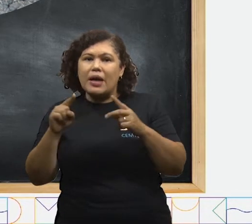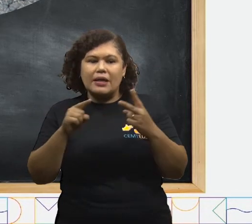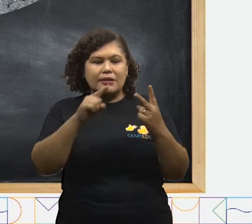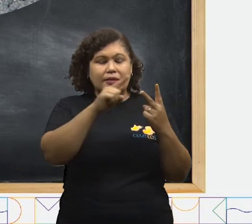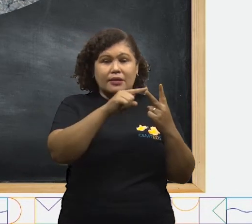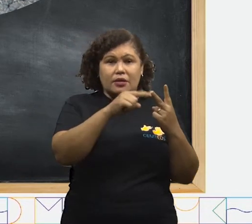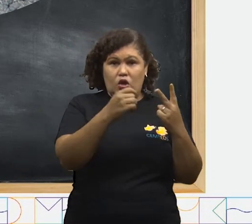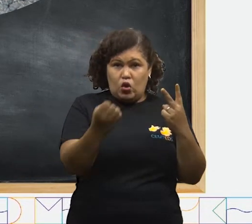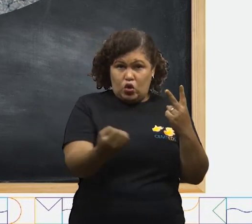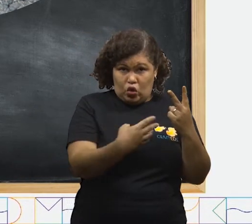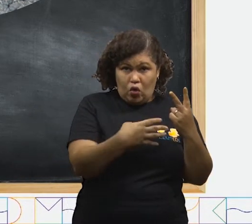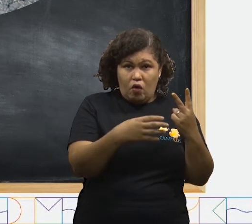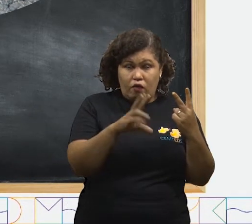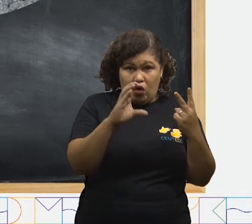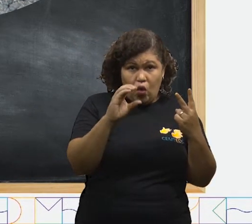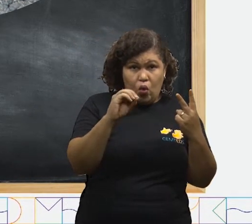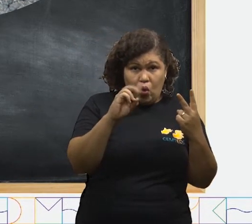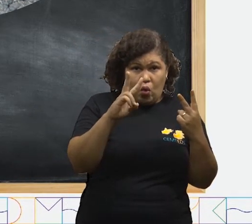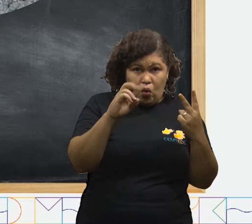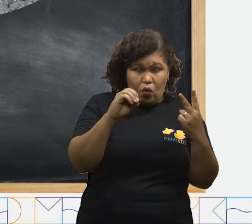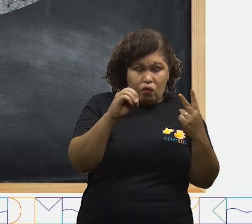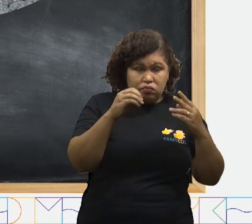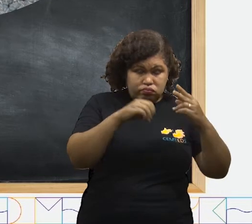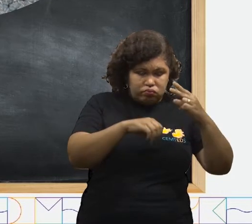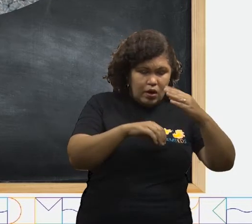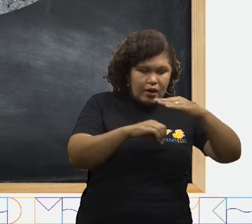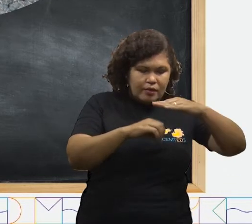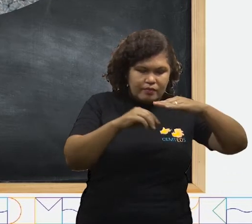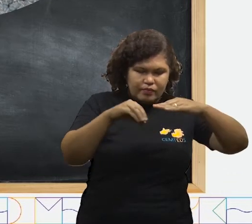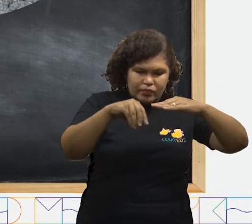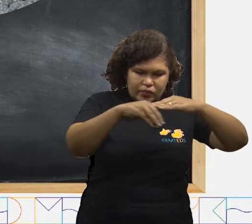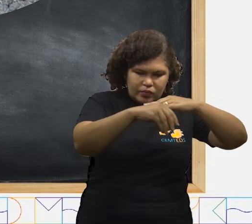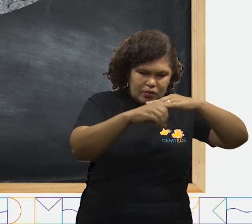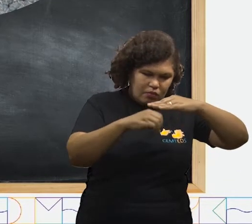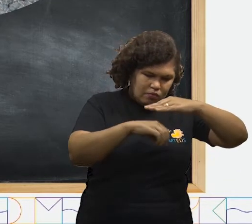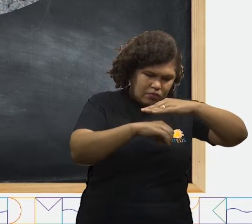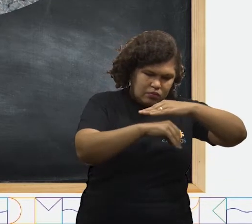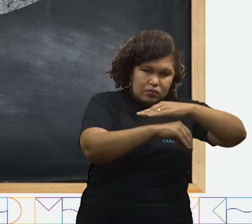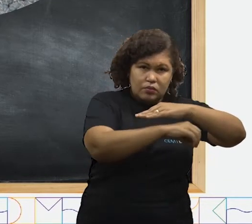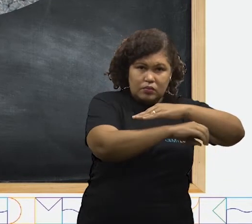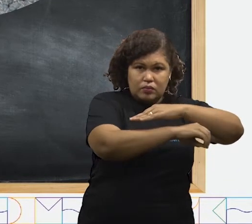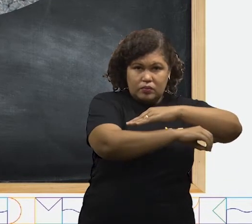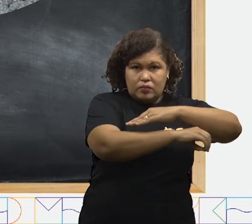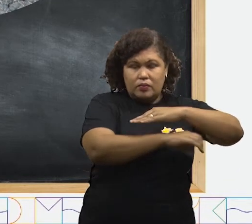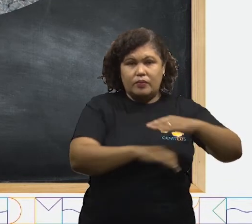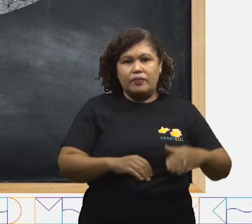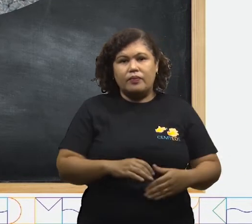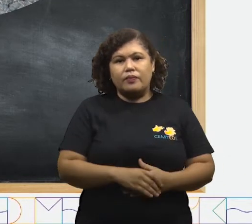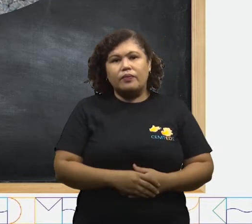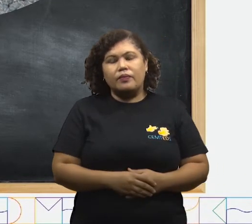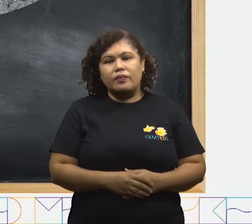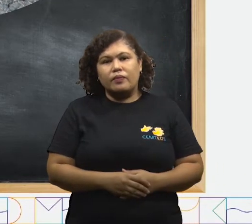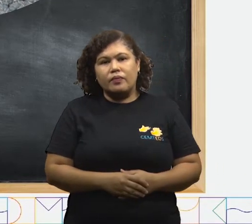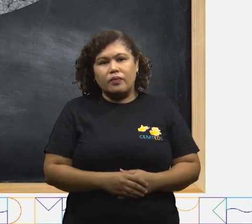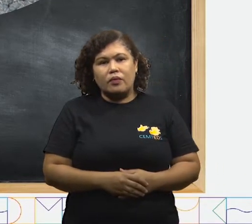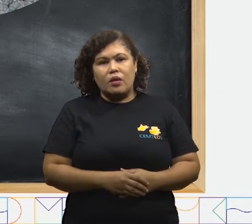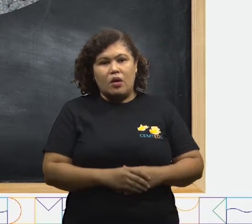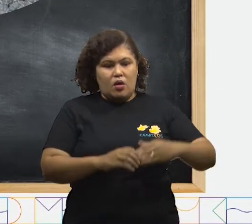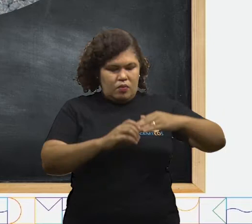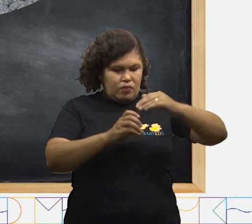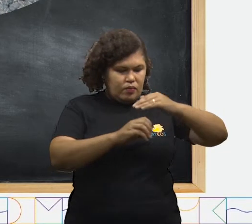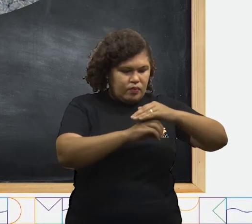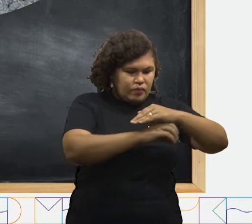das modernas também põem ovos, mas fazem isso dentro dos buracos cavados no solo, onde